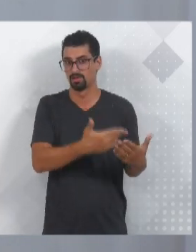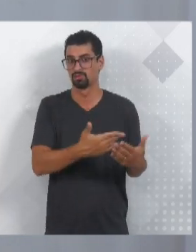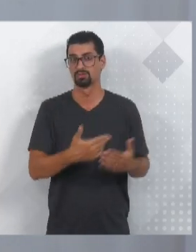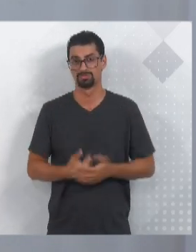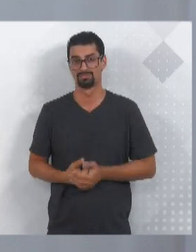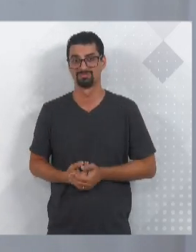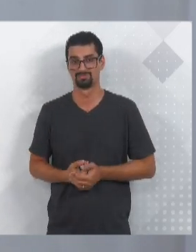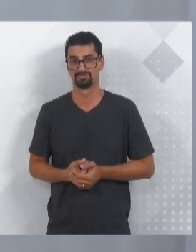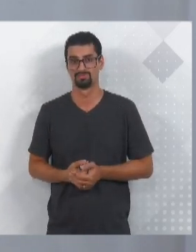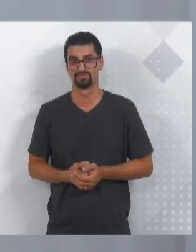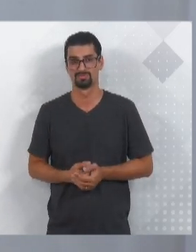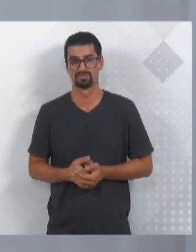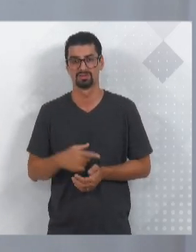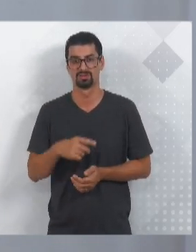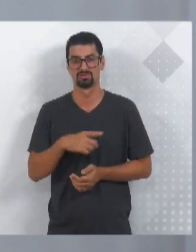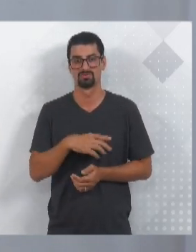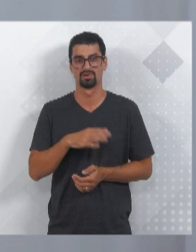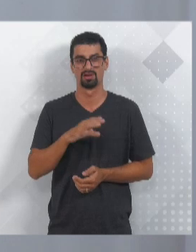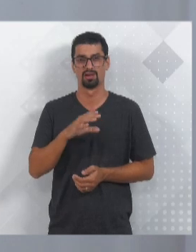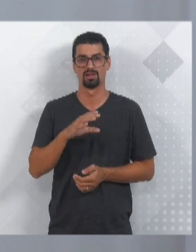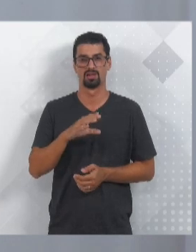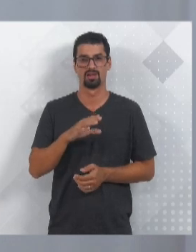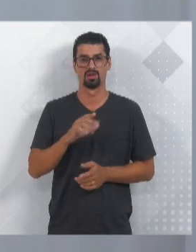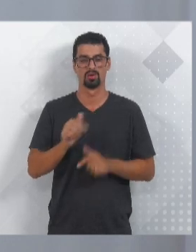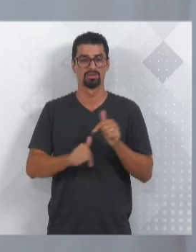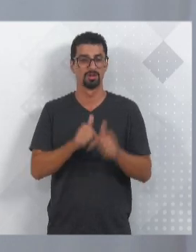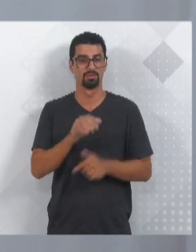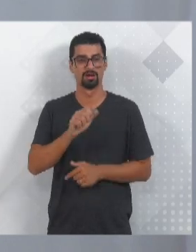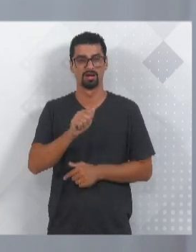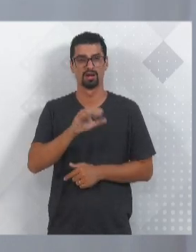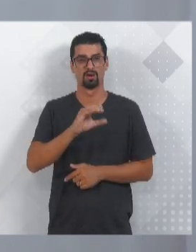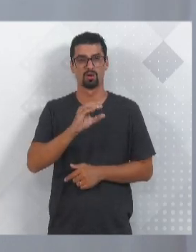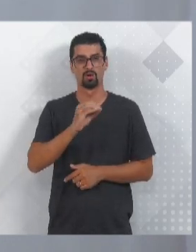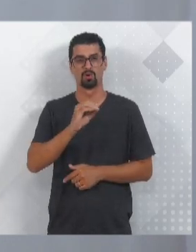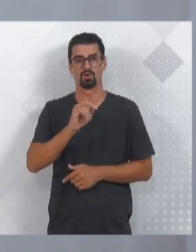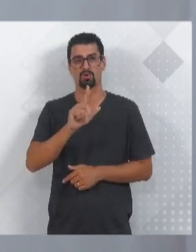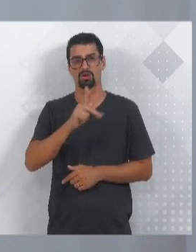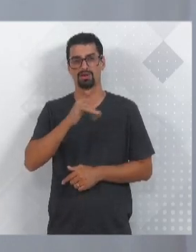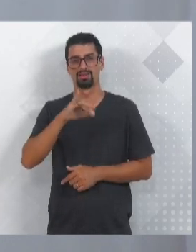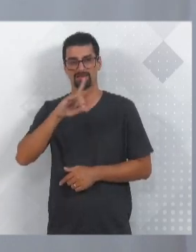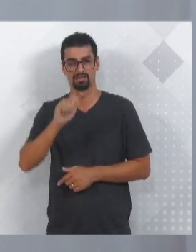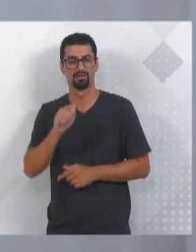Nós tivemos a Operação Acolhida, e a gente faz isso com frequência no